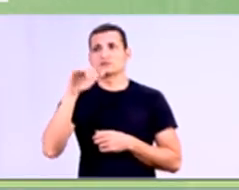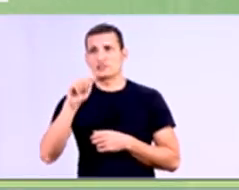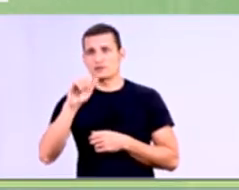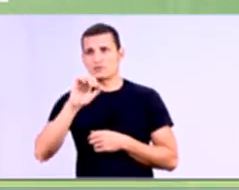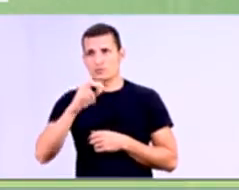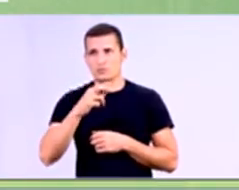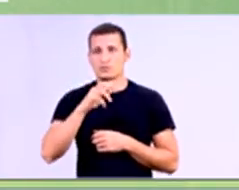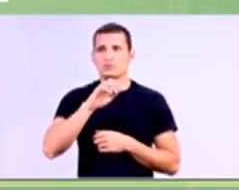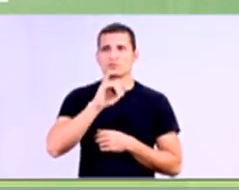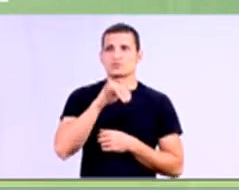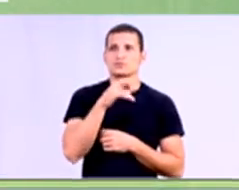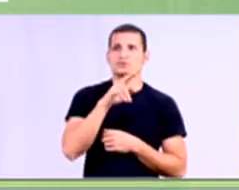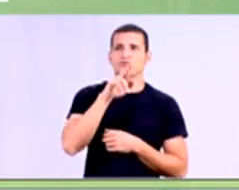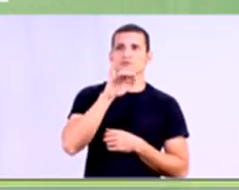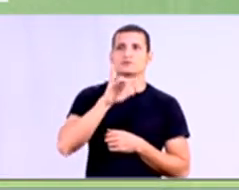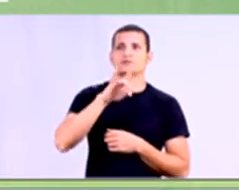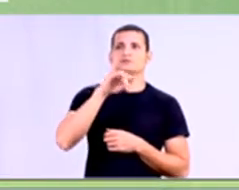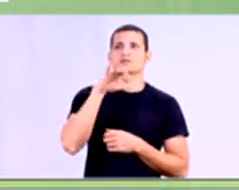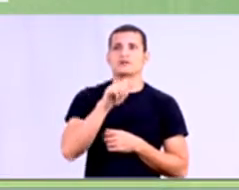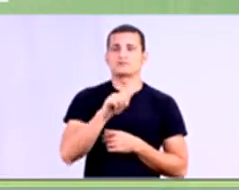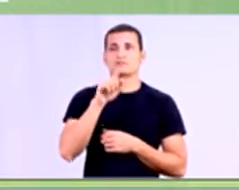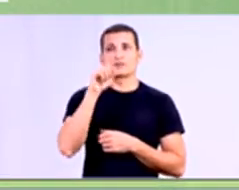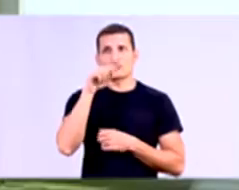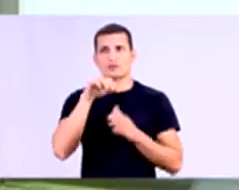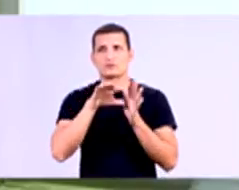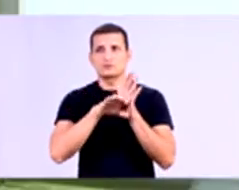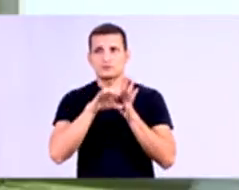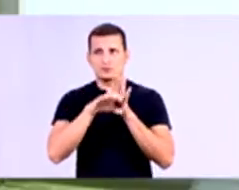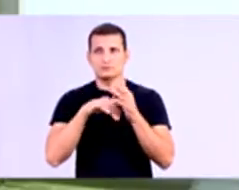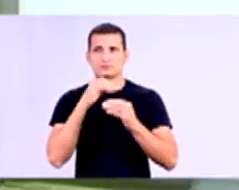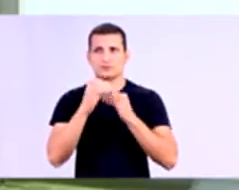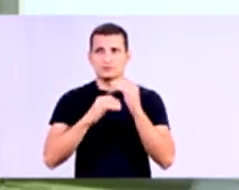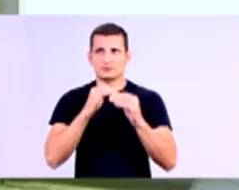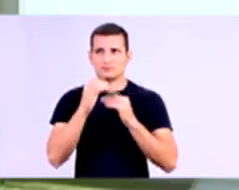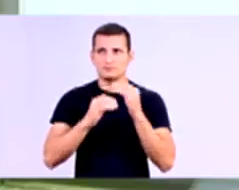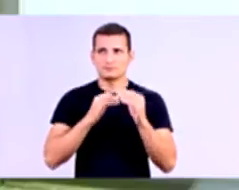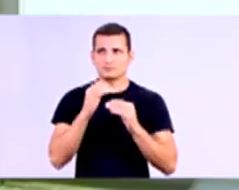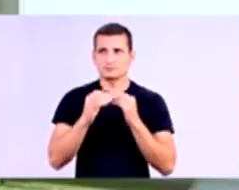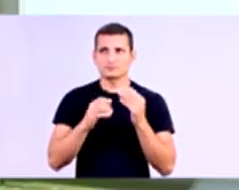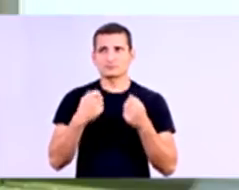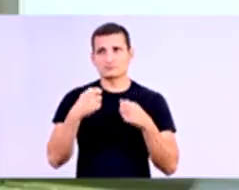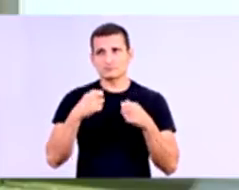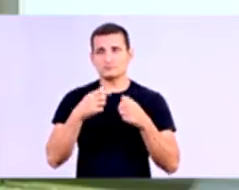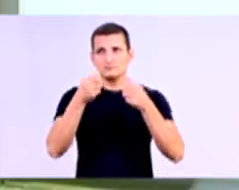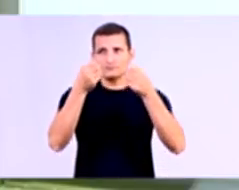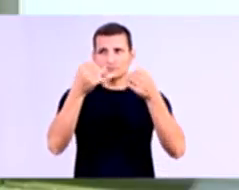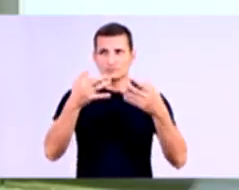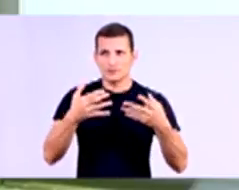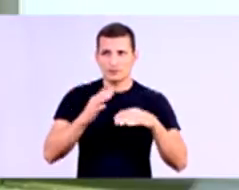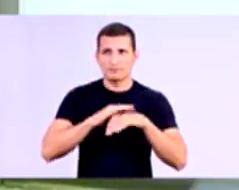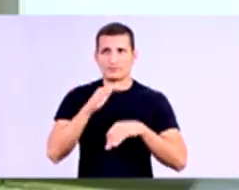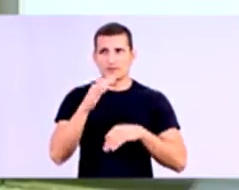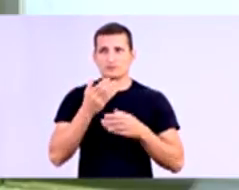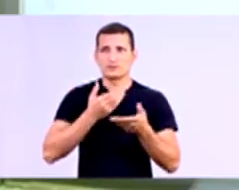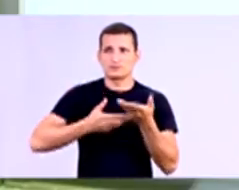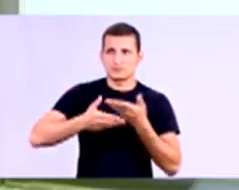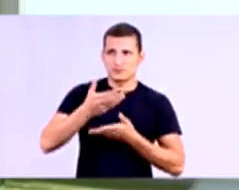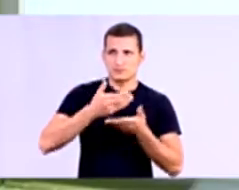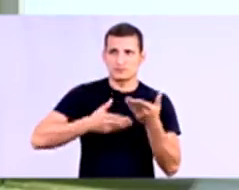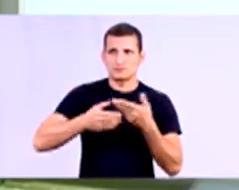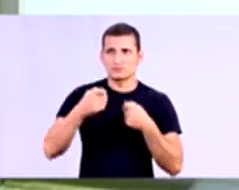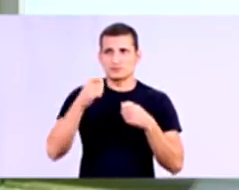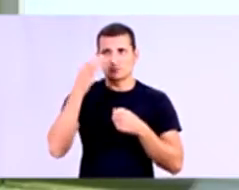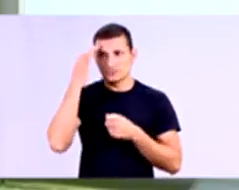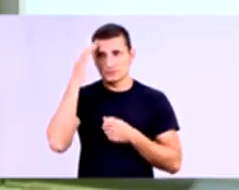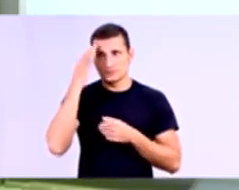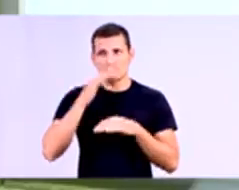pessoa jurídica. Isso daqui já é um conceito mais de banco de dados. Precisaria estar explicando um pouco mais relacionamento e a gente precisaria